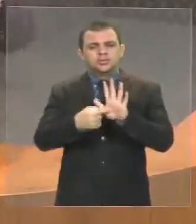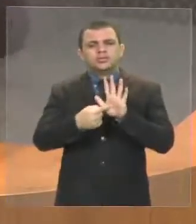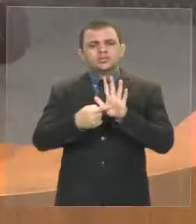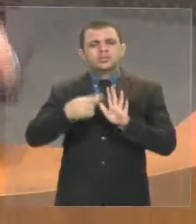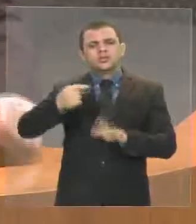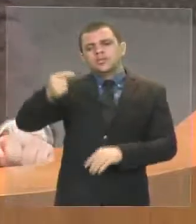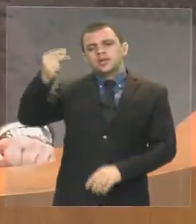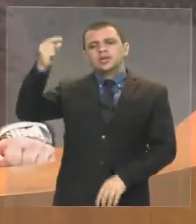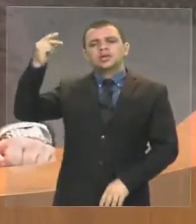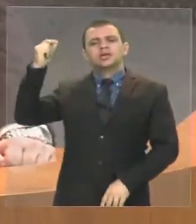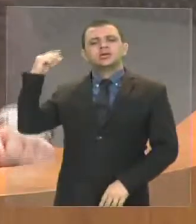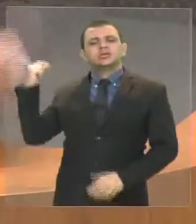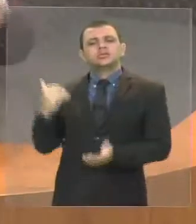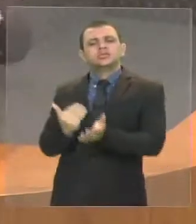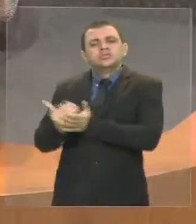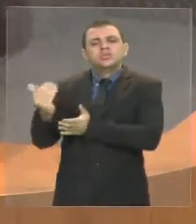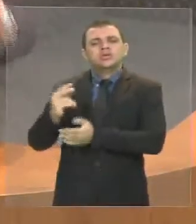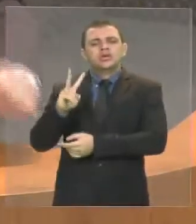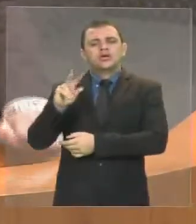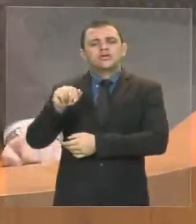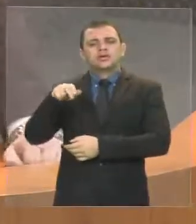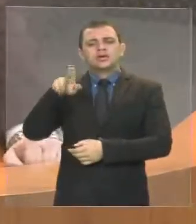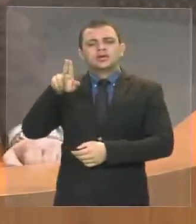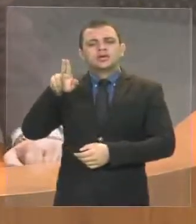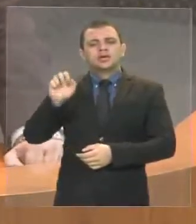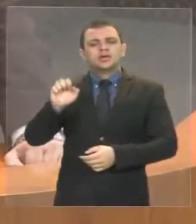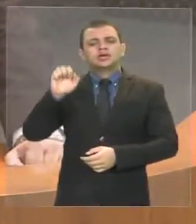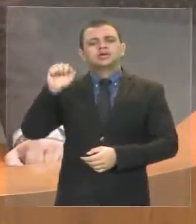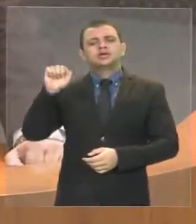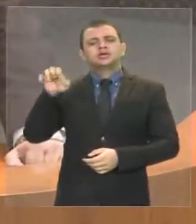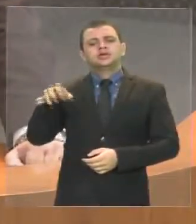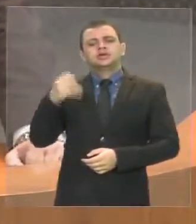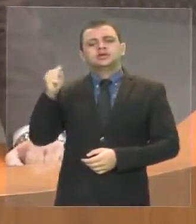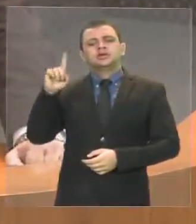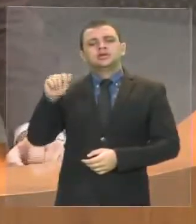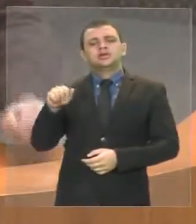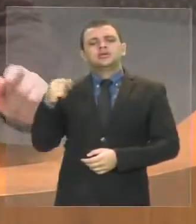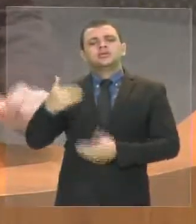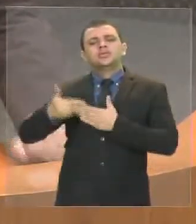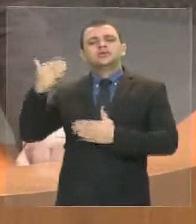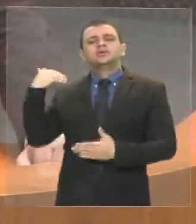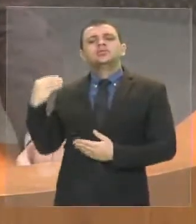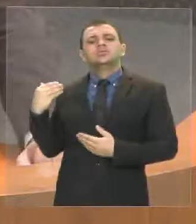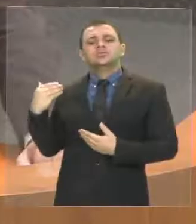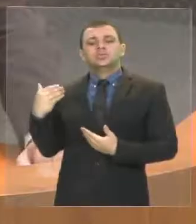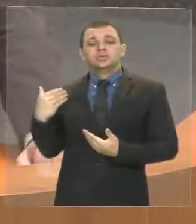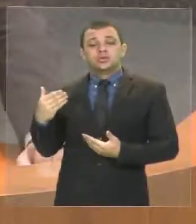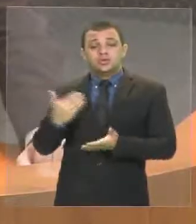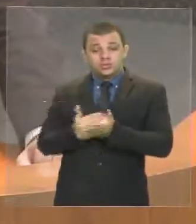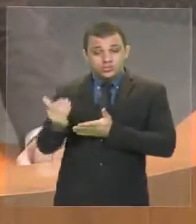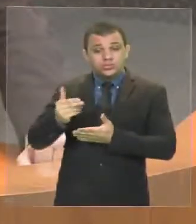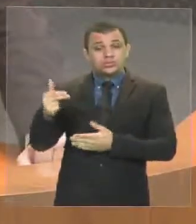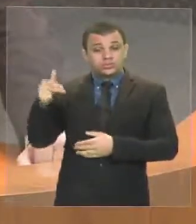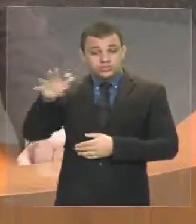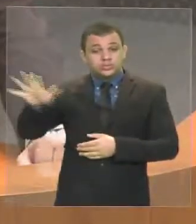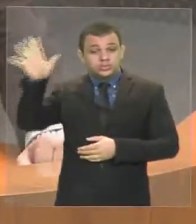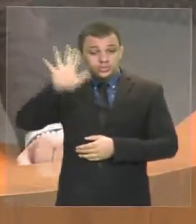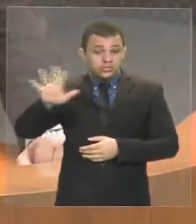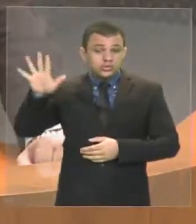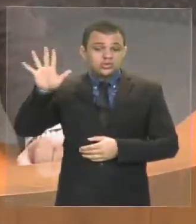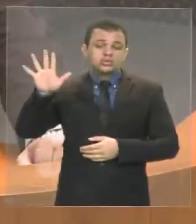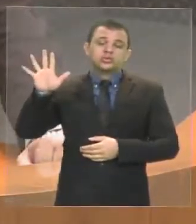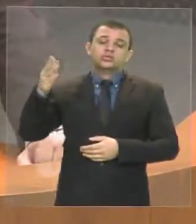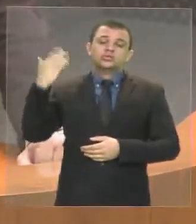desde quando surgiu a vaquejada, desde quando vem a vaquejada. A vaquejada surgiu no sertão nordestino entre os